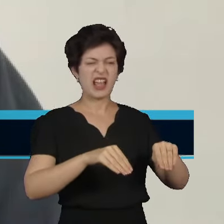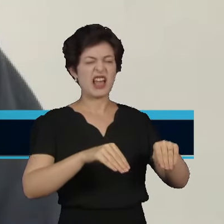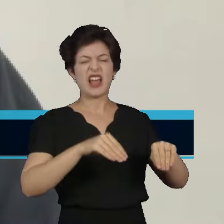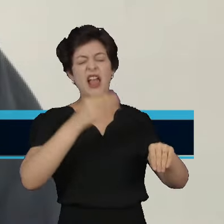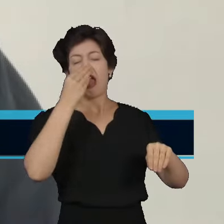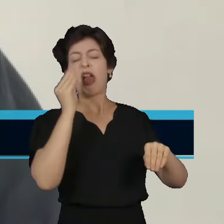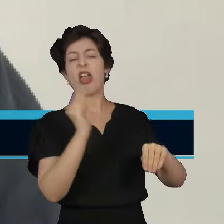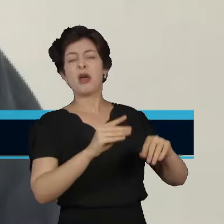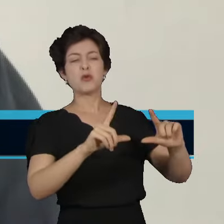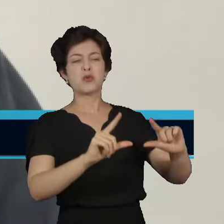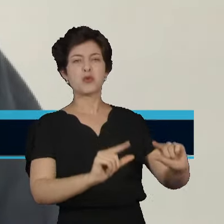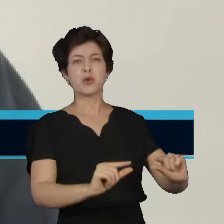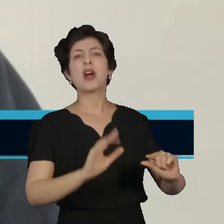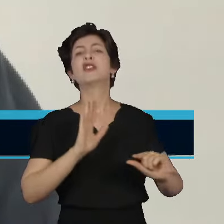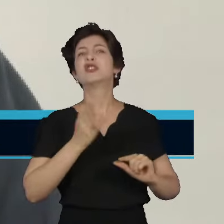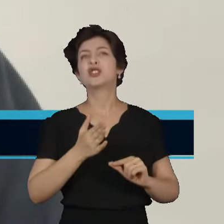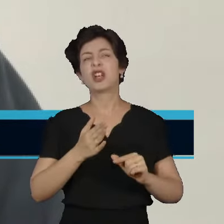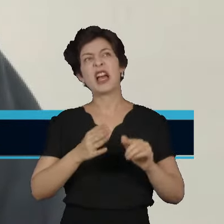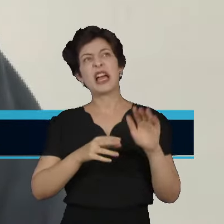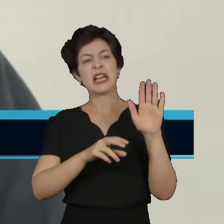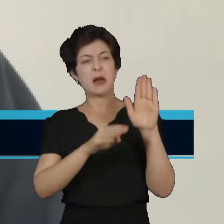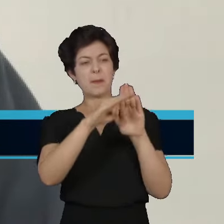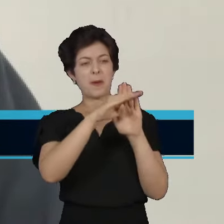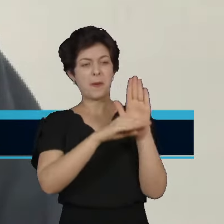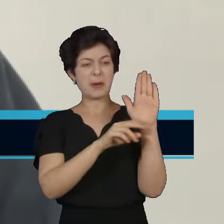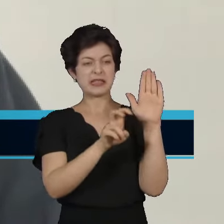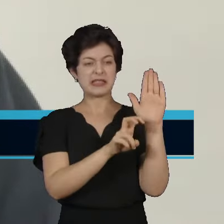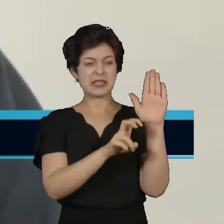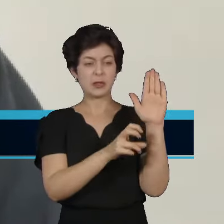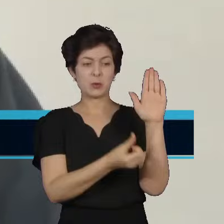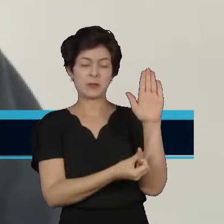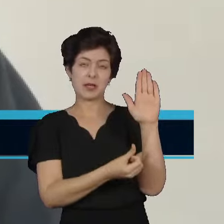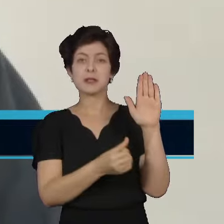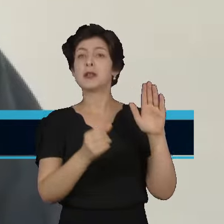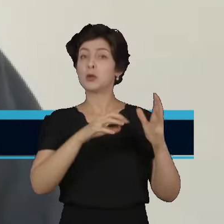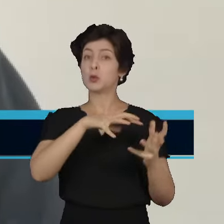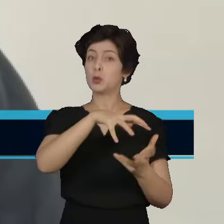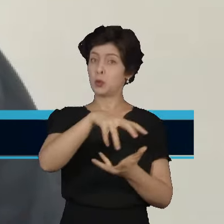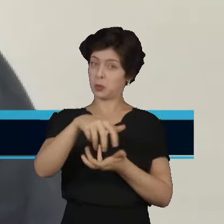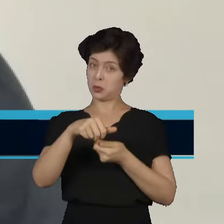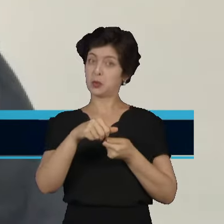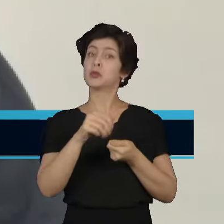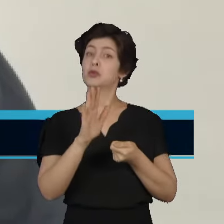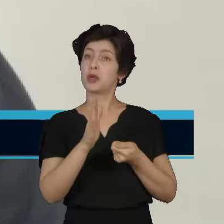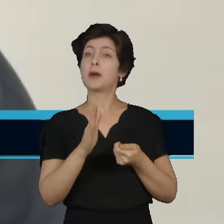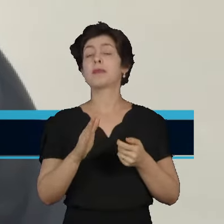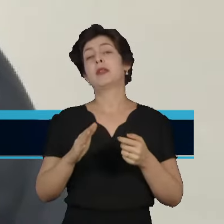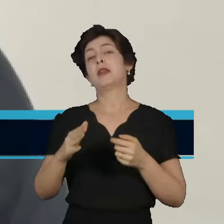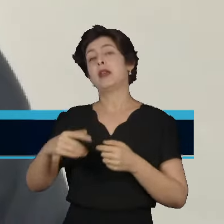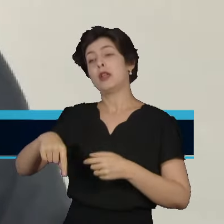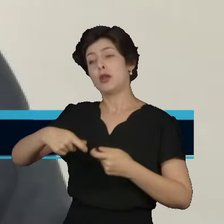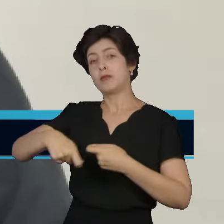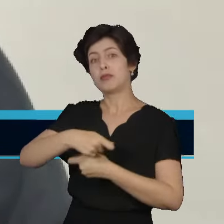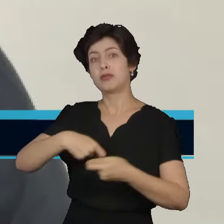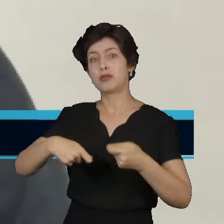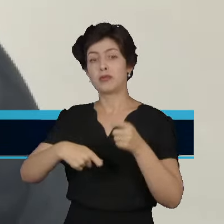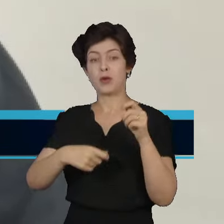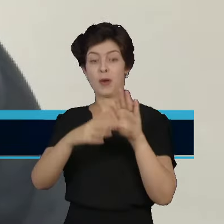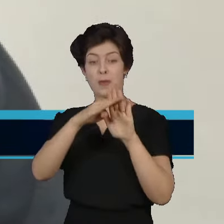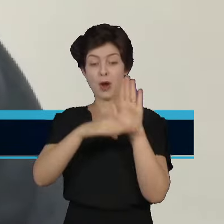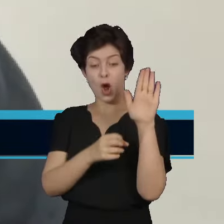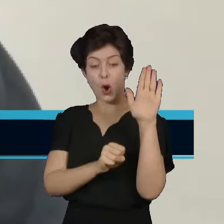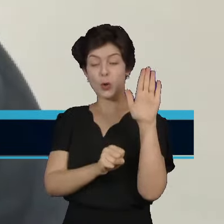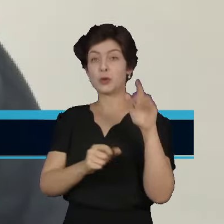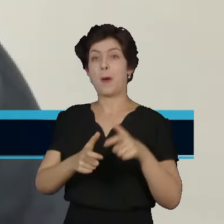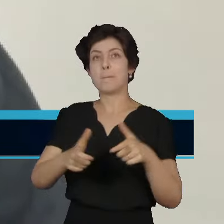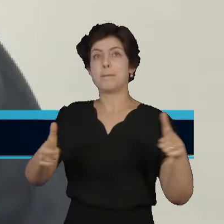hoje. Nós hoje estamos entre os cinco, seis maiores produtores do planeta. Nosso mercado tá entre os oito maiores. E se hoje, por exemplo,